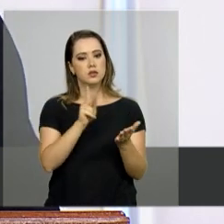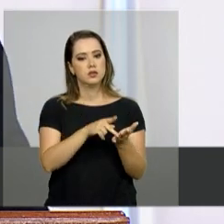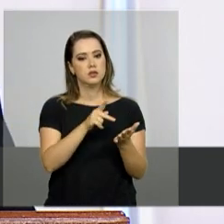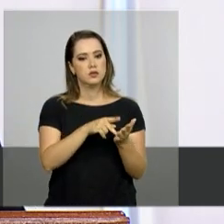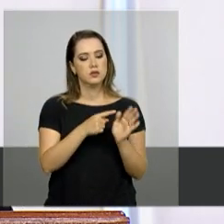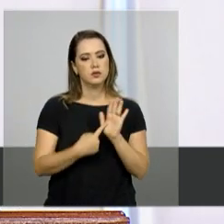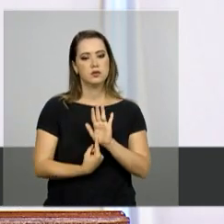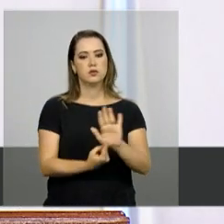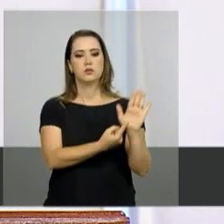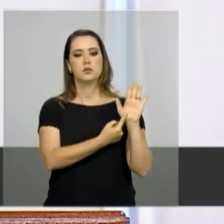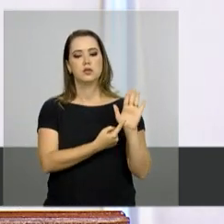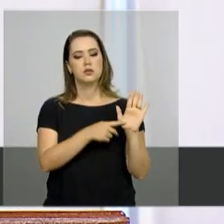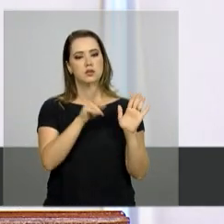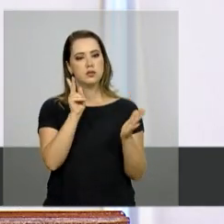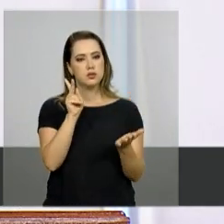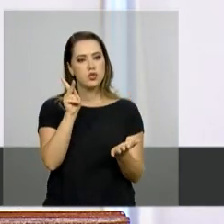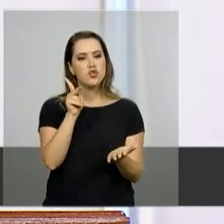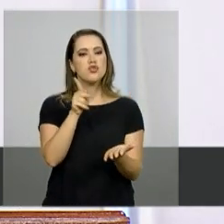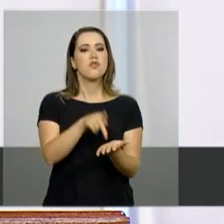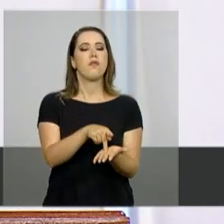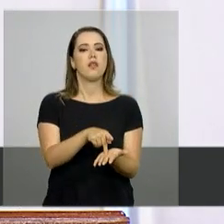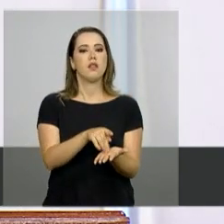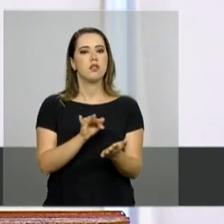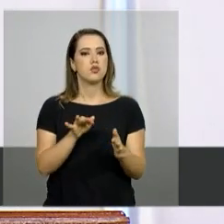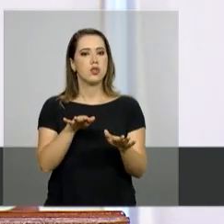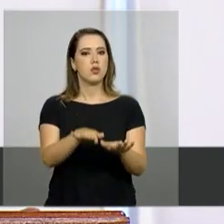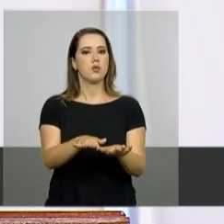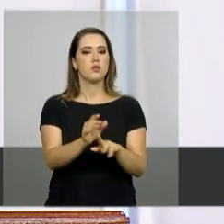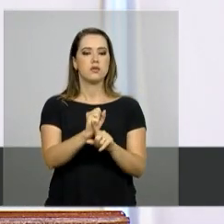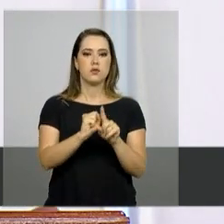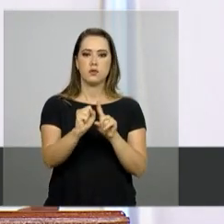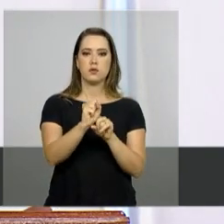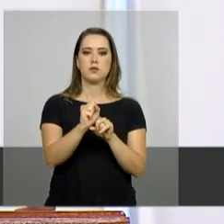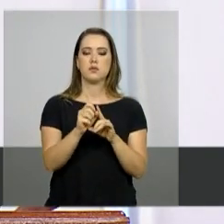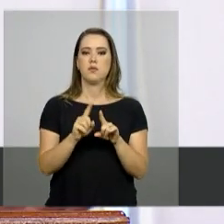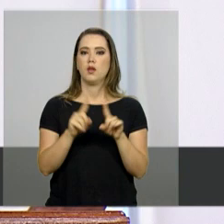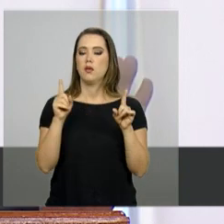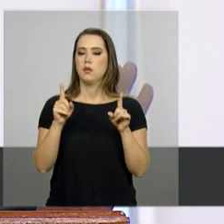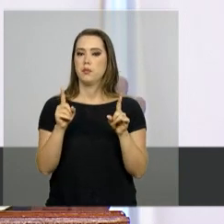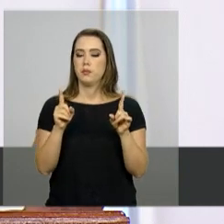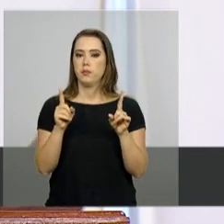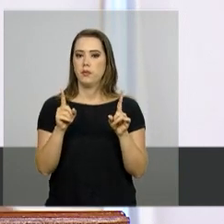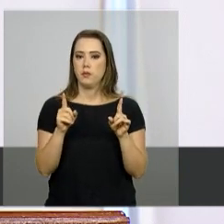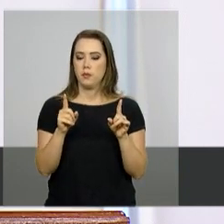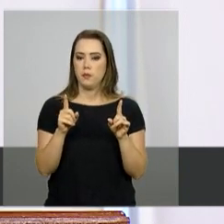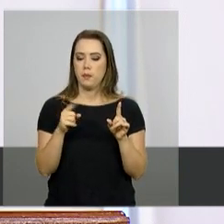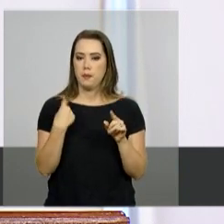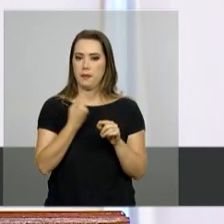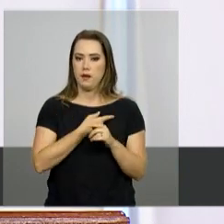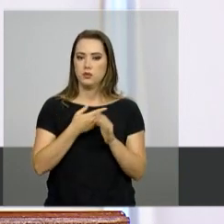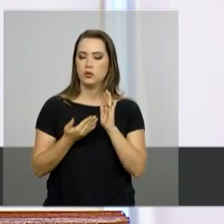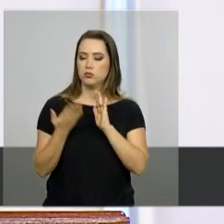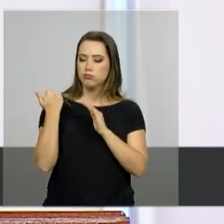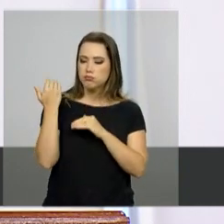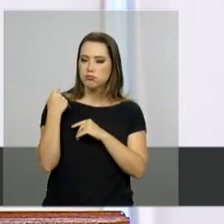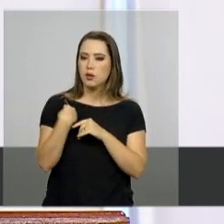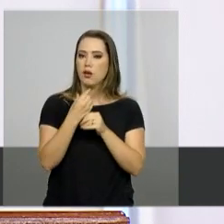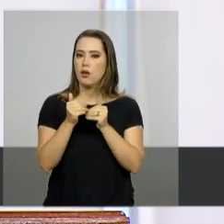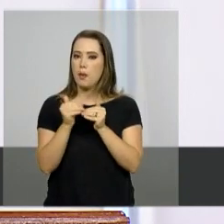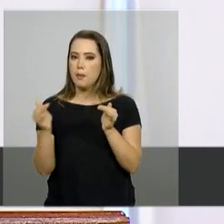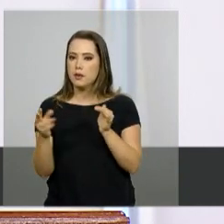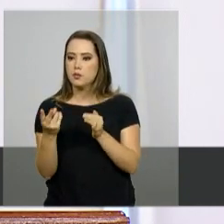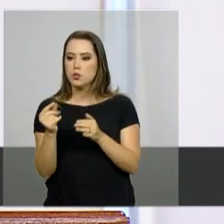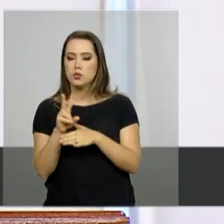revelam a verdadeira inclusão social não foi só a nós num primeiro momento abrimos um